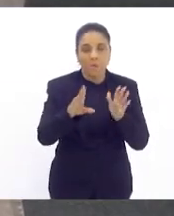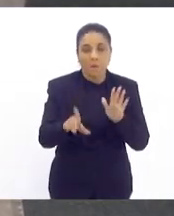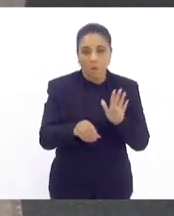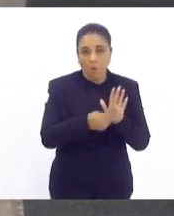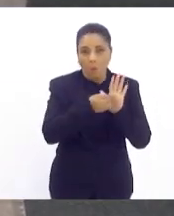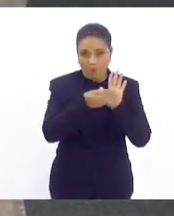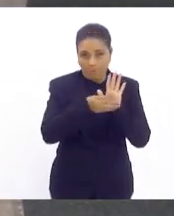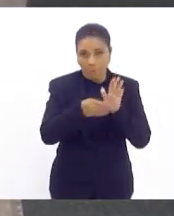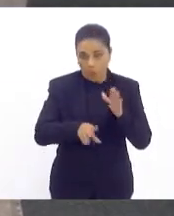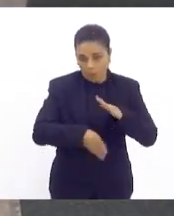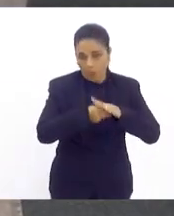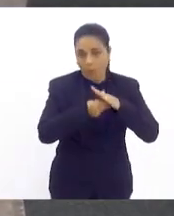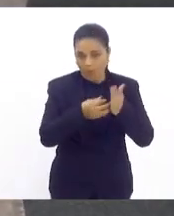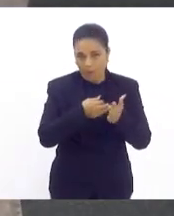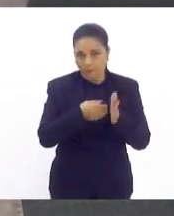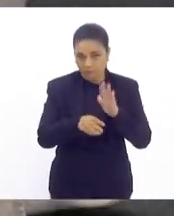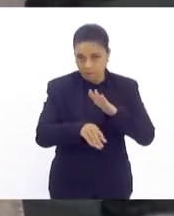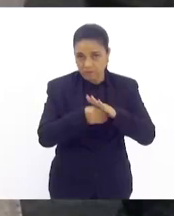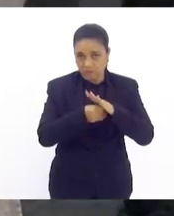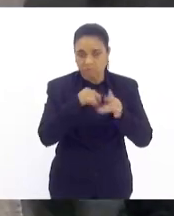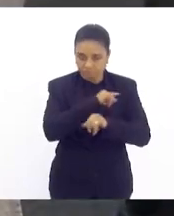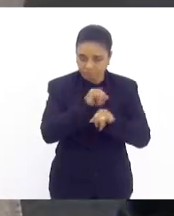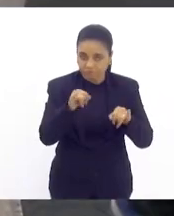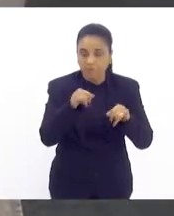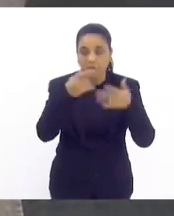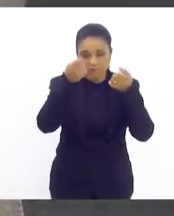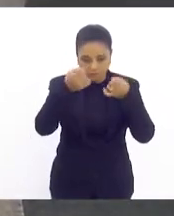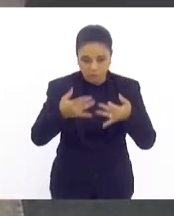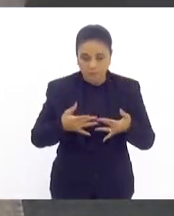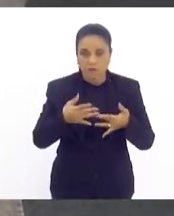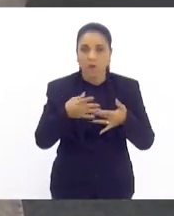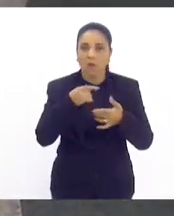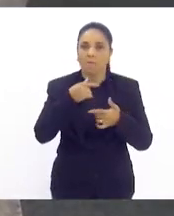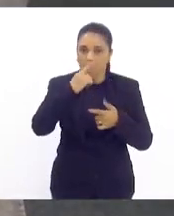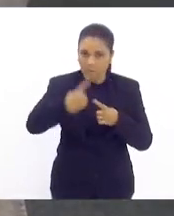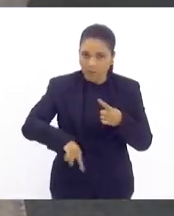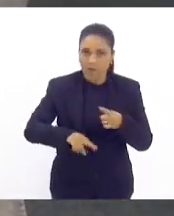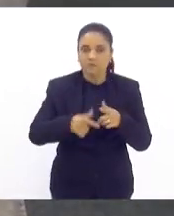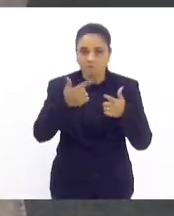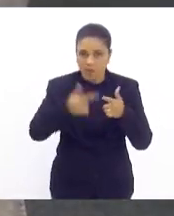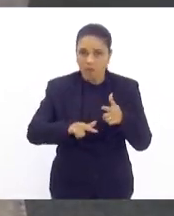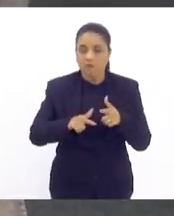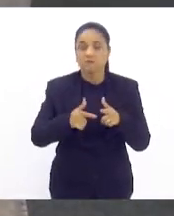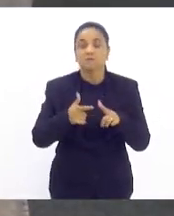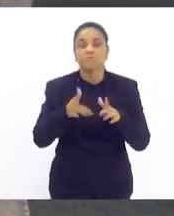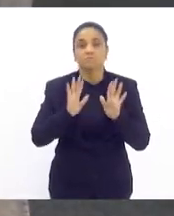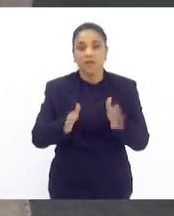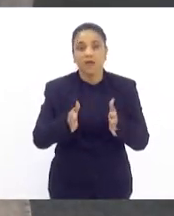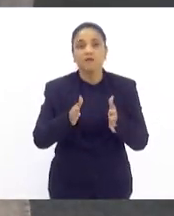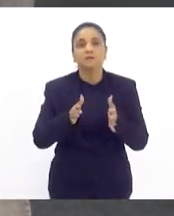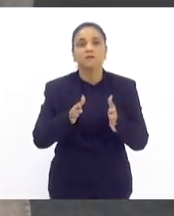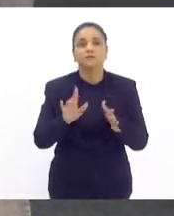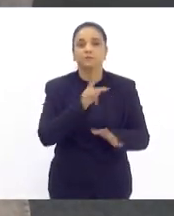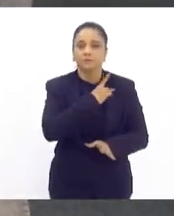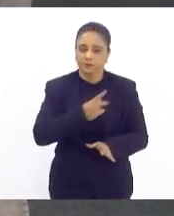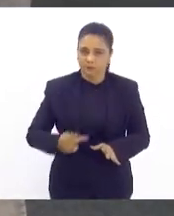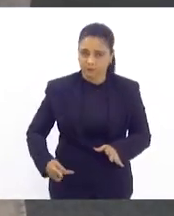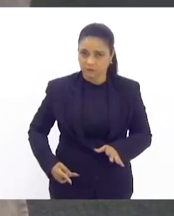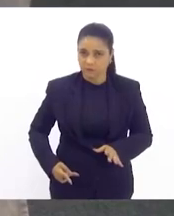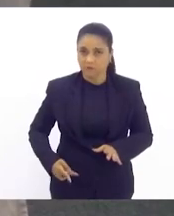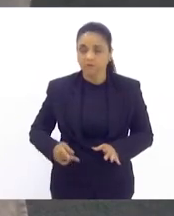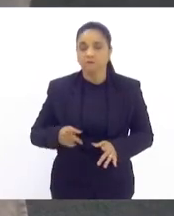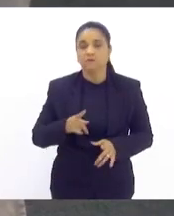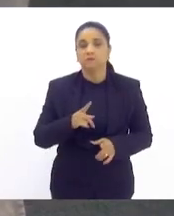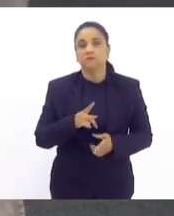vou falar um pouco mais disso mas só para dizer se um presidente que uma das das coisas